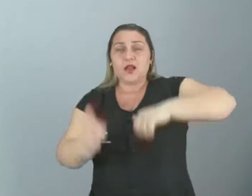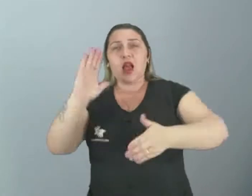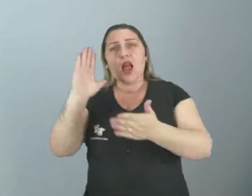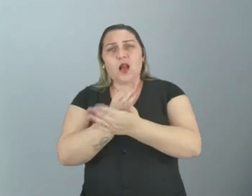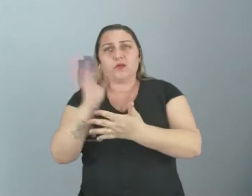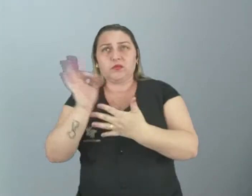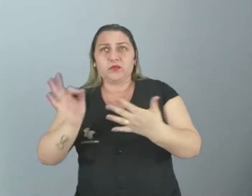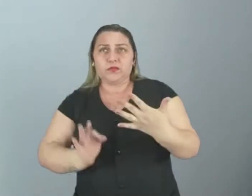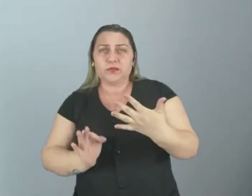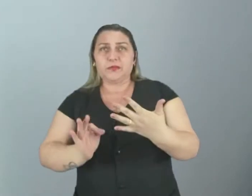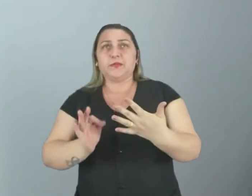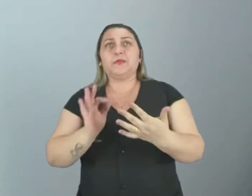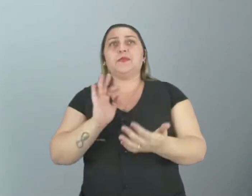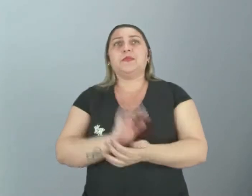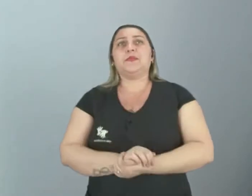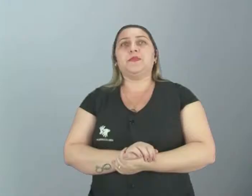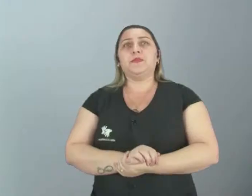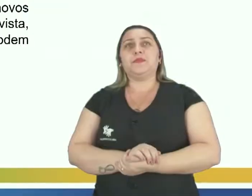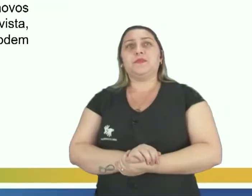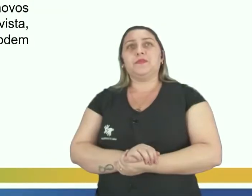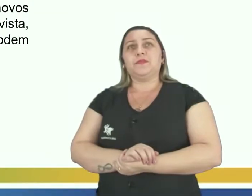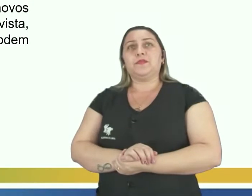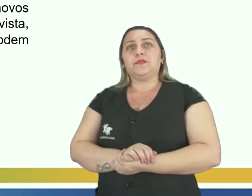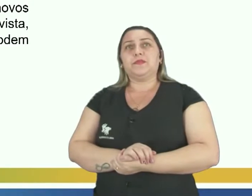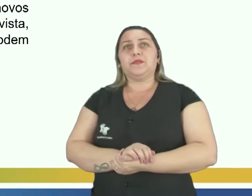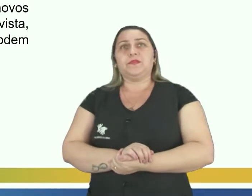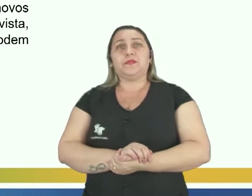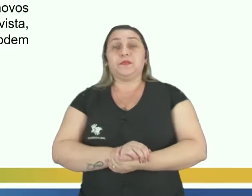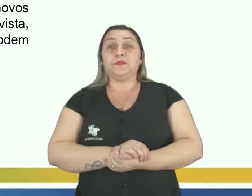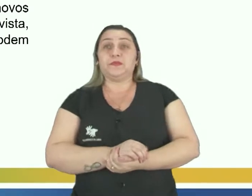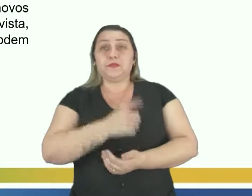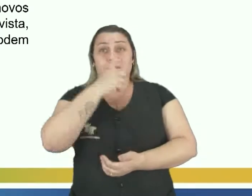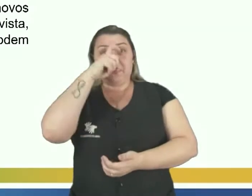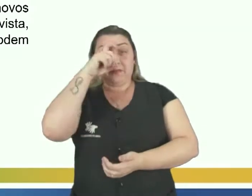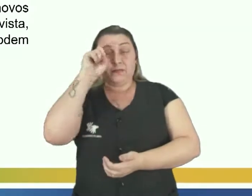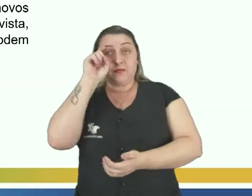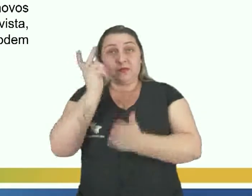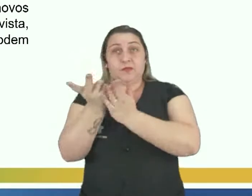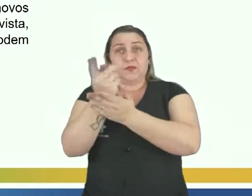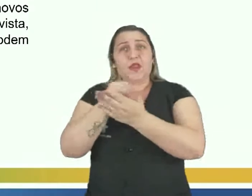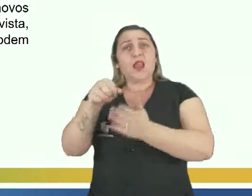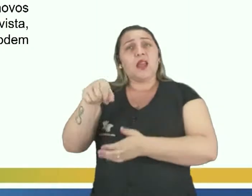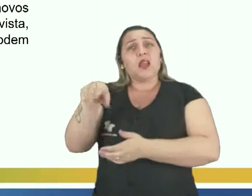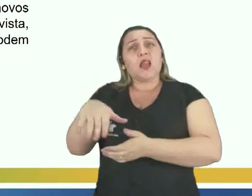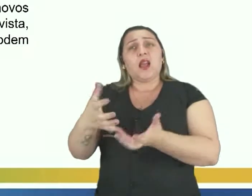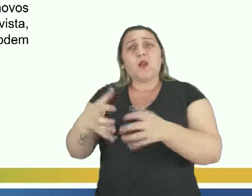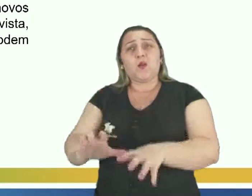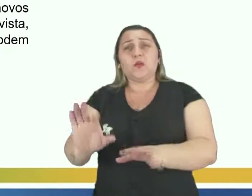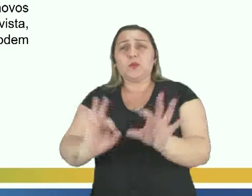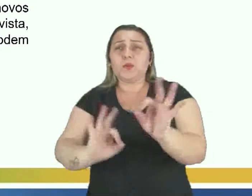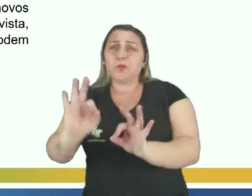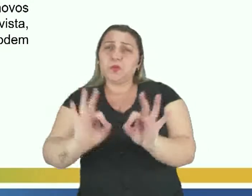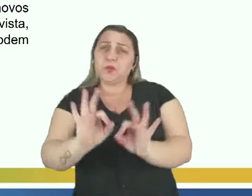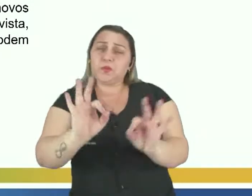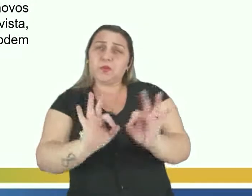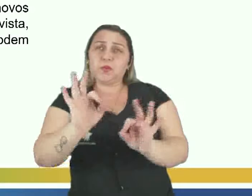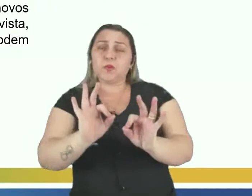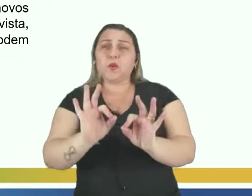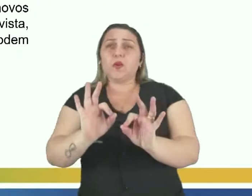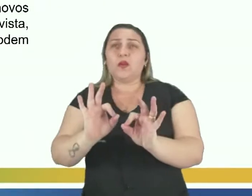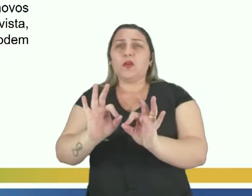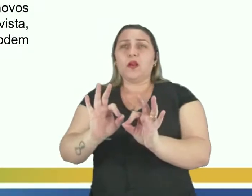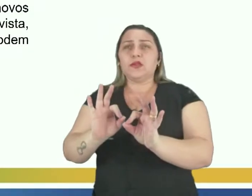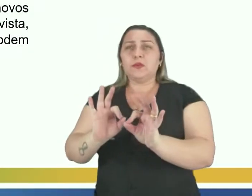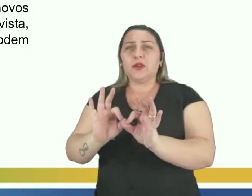nessa entrevista. Tá? Entrevista com Maurício de Souza. Quem não quis bolar um plano infalível com o